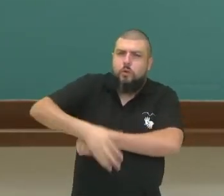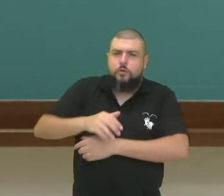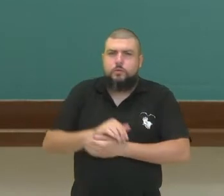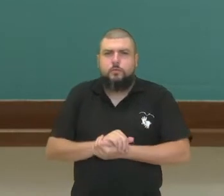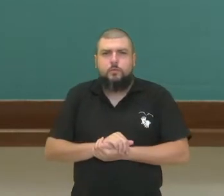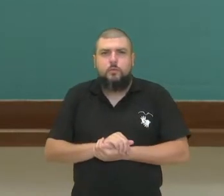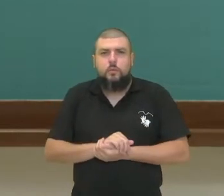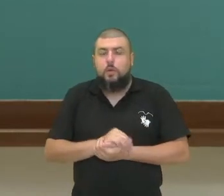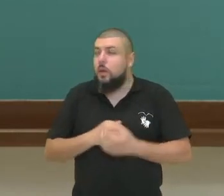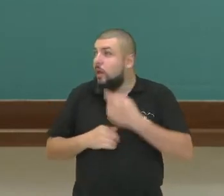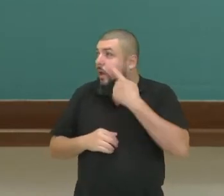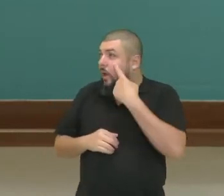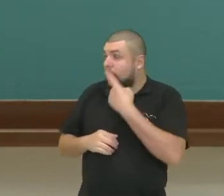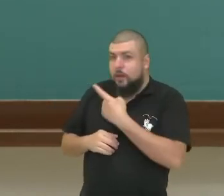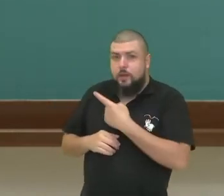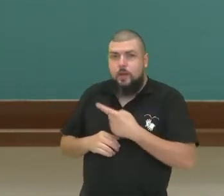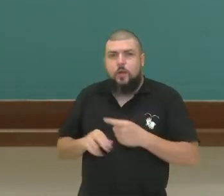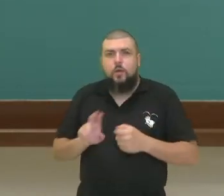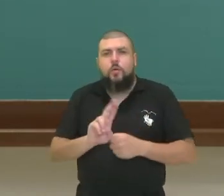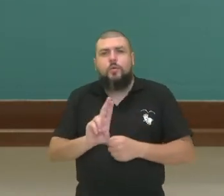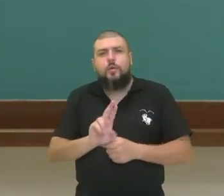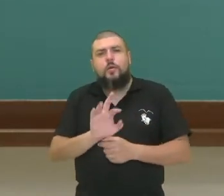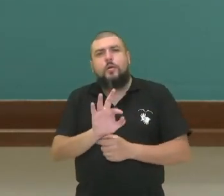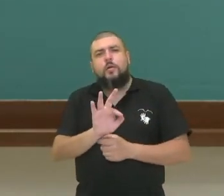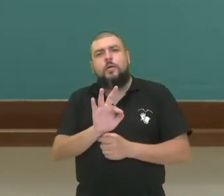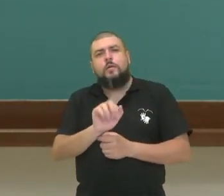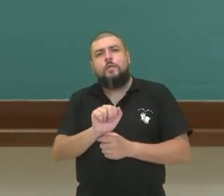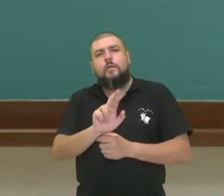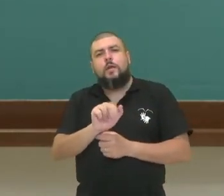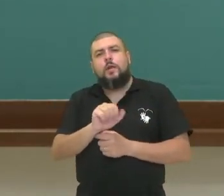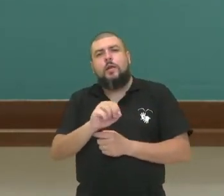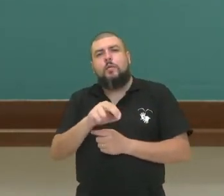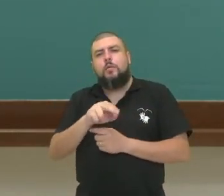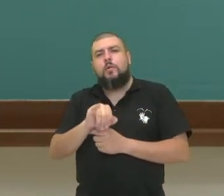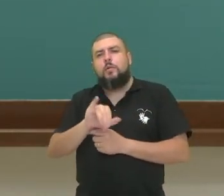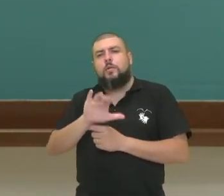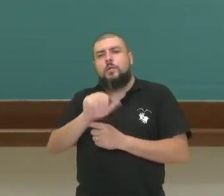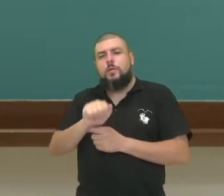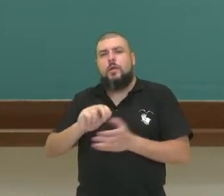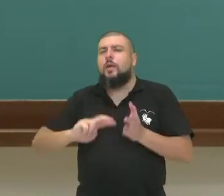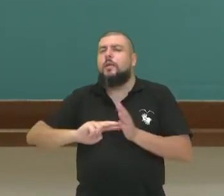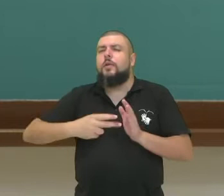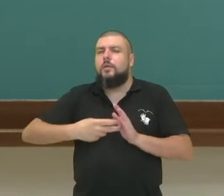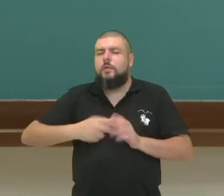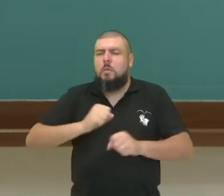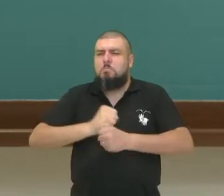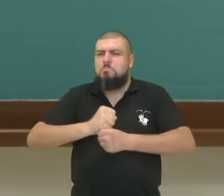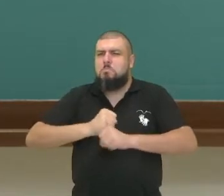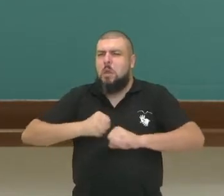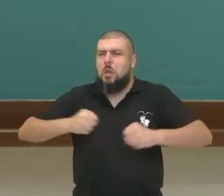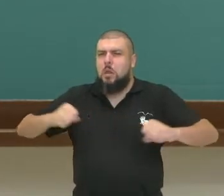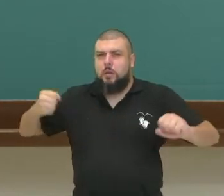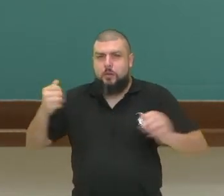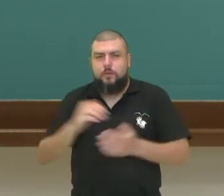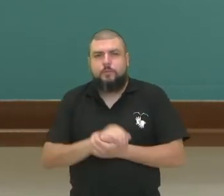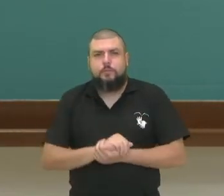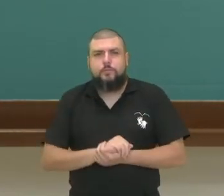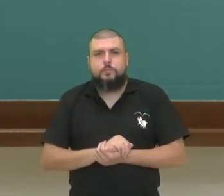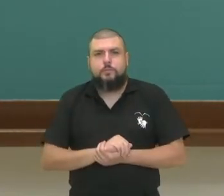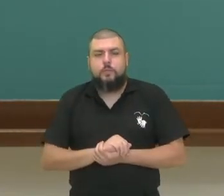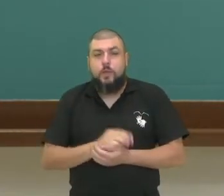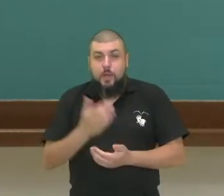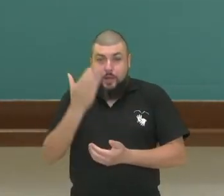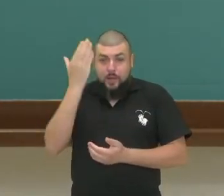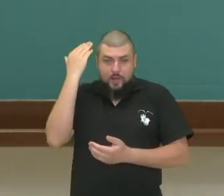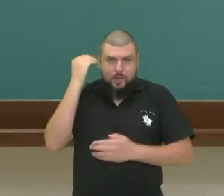ao grande porte delas. A ponte Rio-Niterói é uma ponte de longa extensão. A usina hidrelétrica de Itaipu, por muito tempo, foi a maior